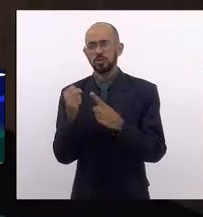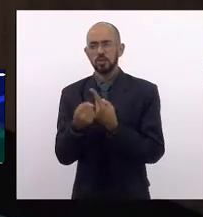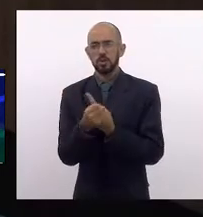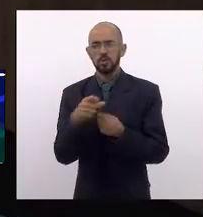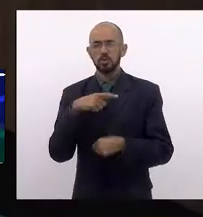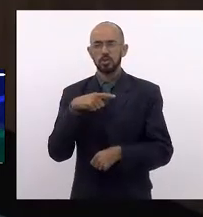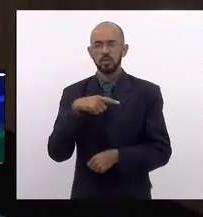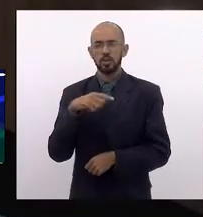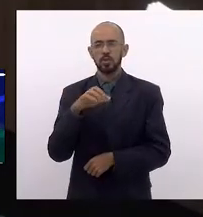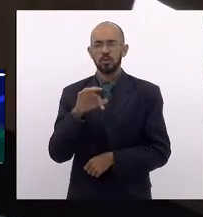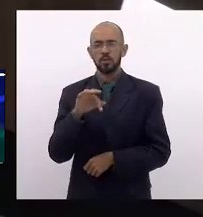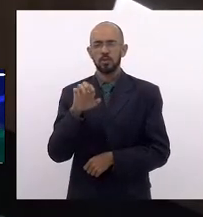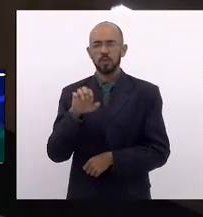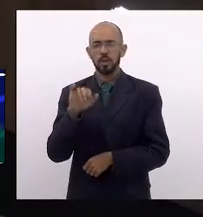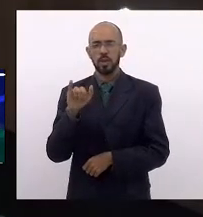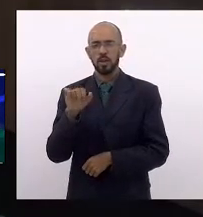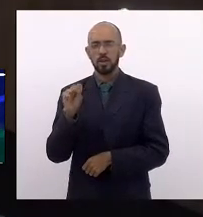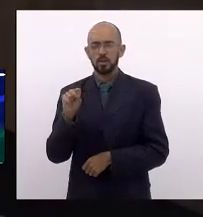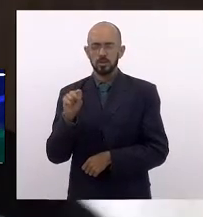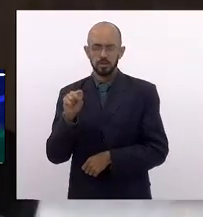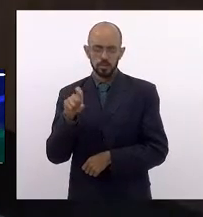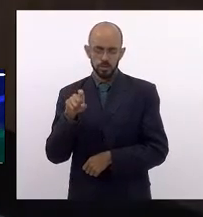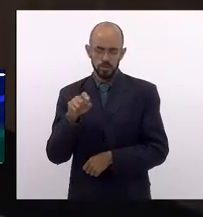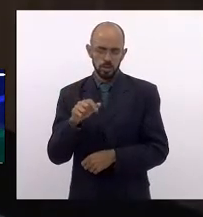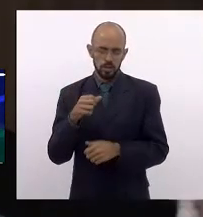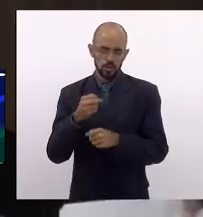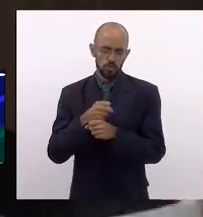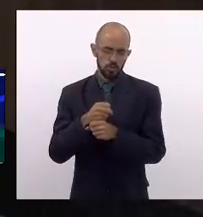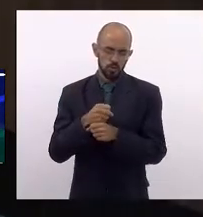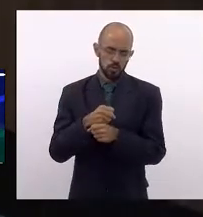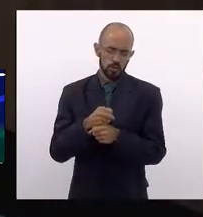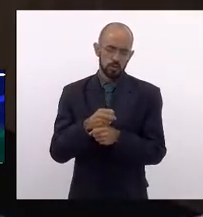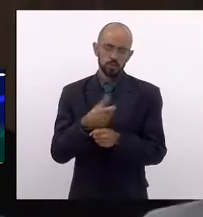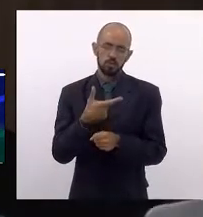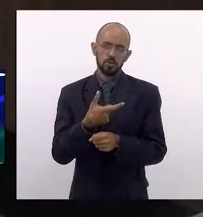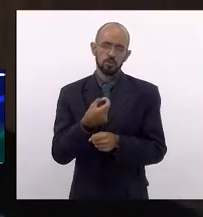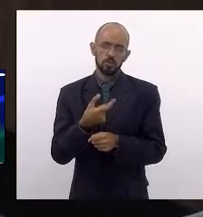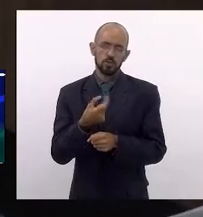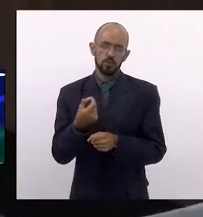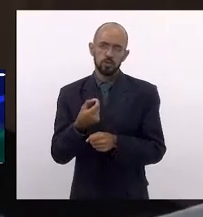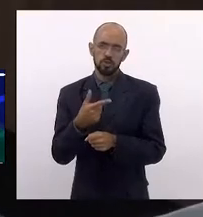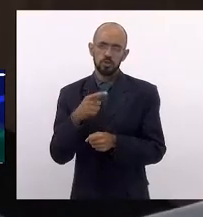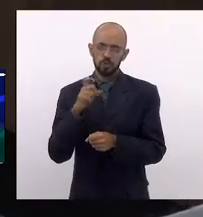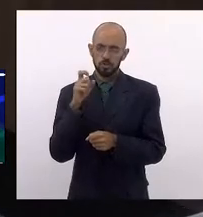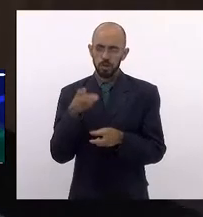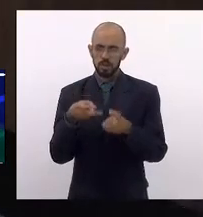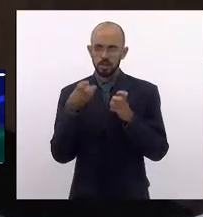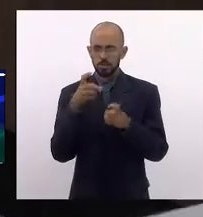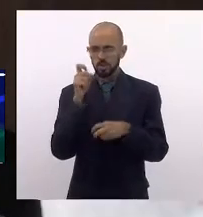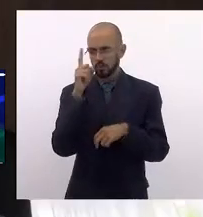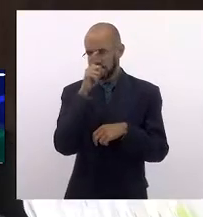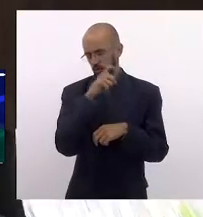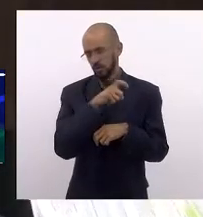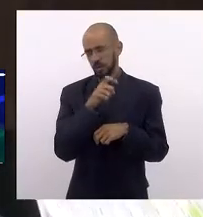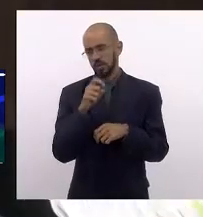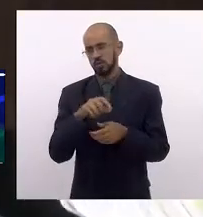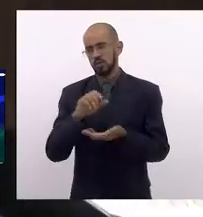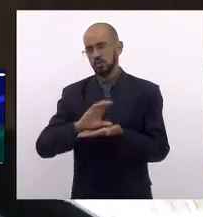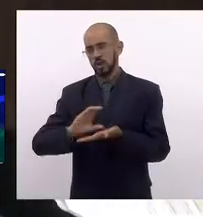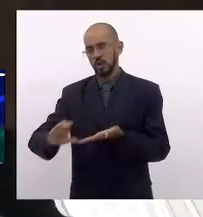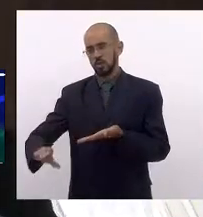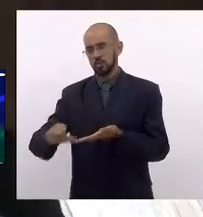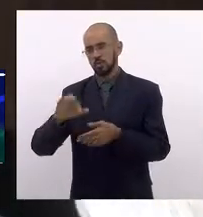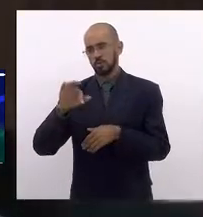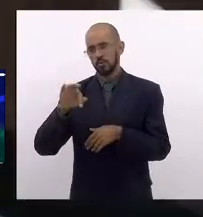temos o feliz hoje da discutirmos as contas de governo 2020 nós temos a dificuldade que tem sido nos últimos anos que o recurso do Face